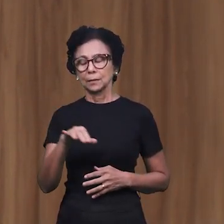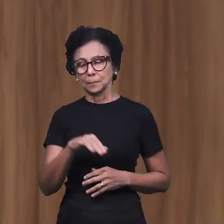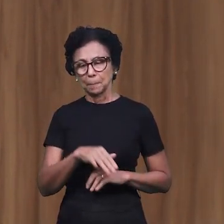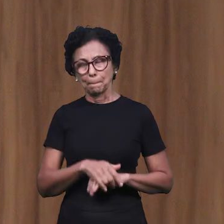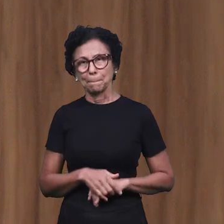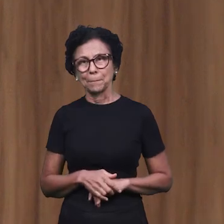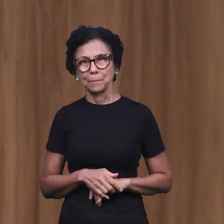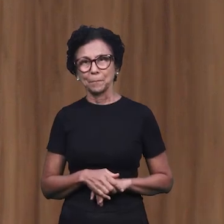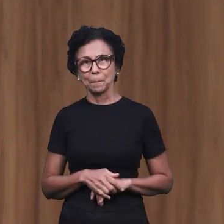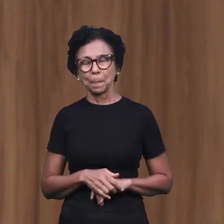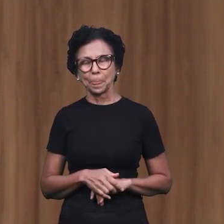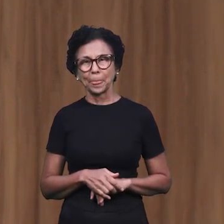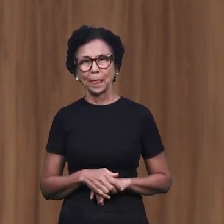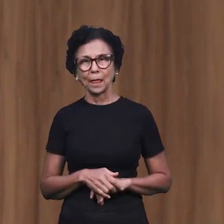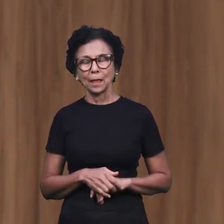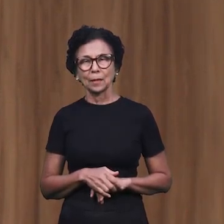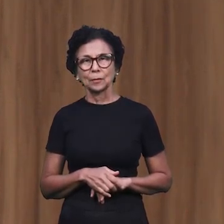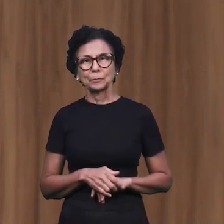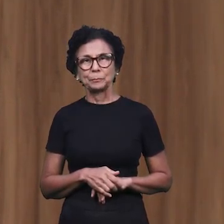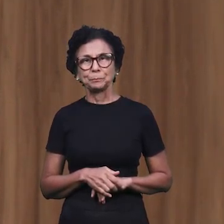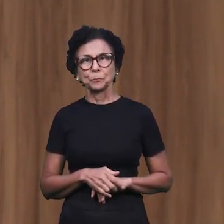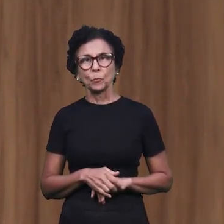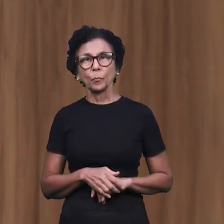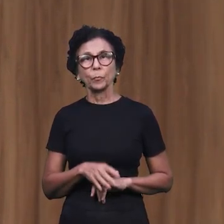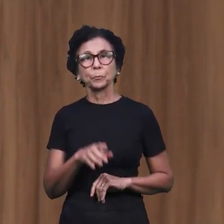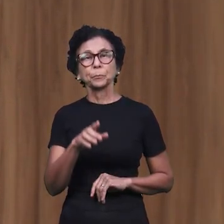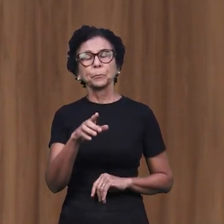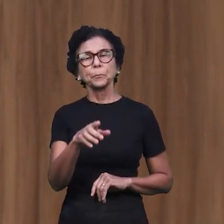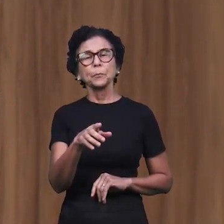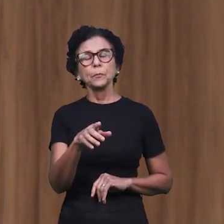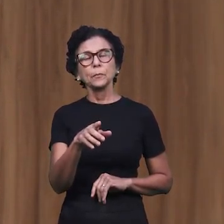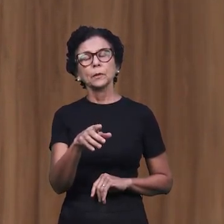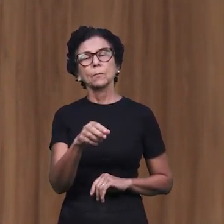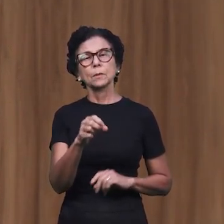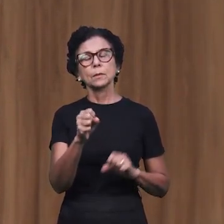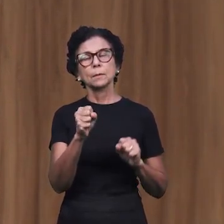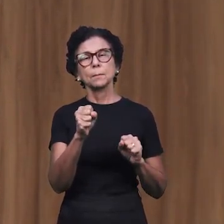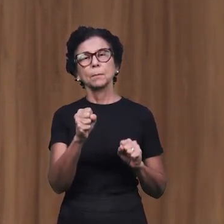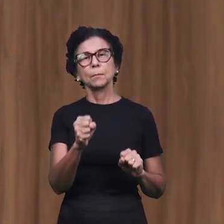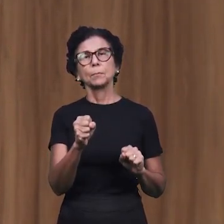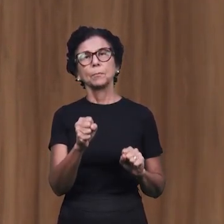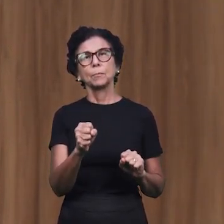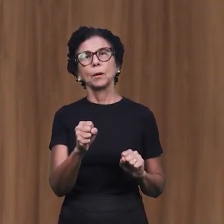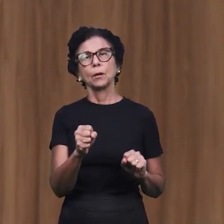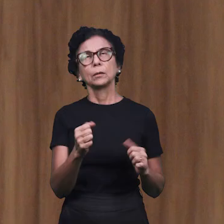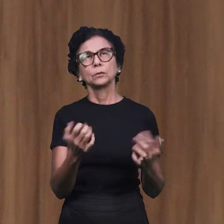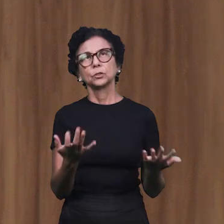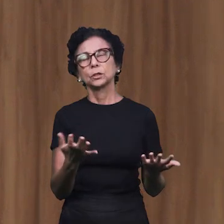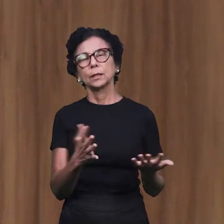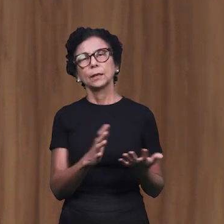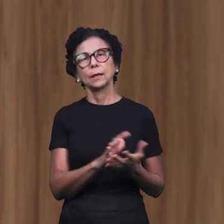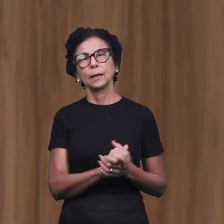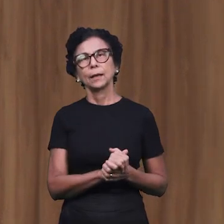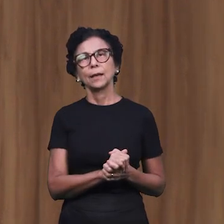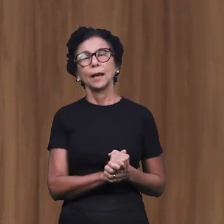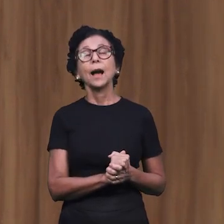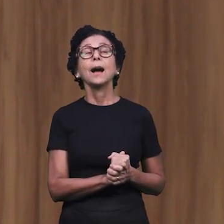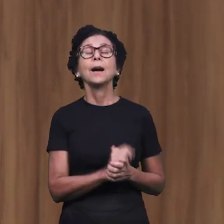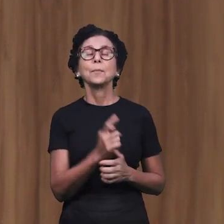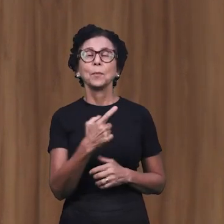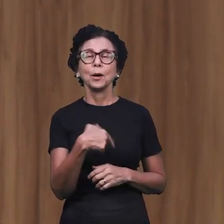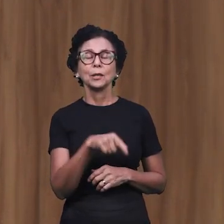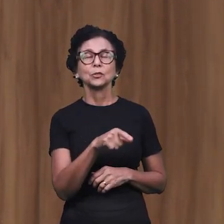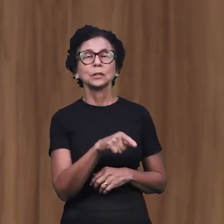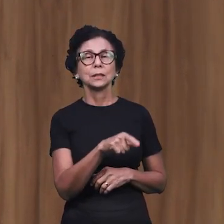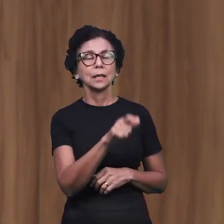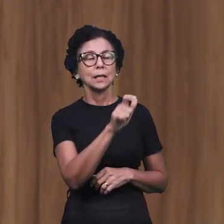pode, no finalzinho aqui, diz o seguinte, olha, você pode até se valer da vinha do seu irmão,